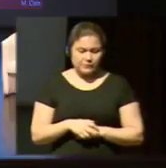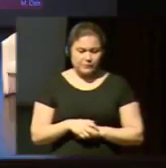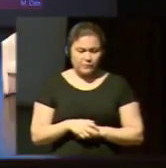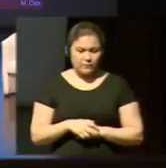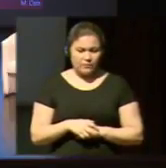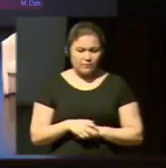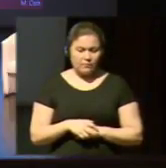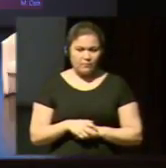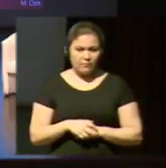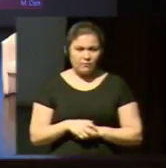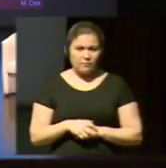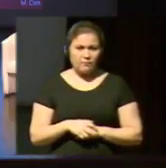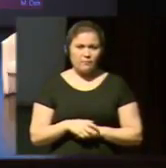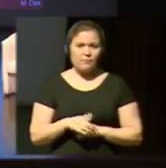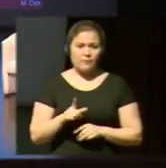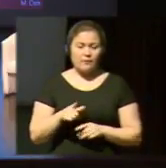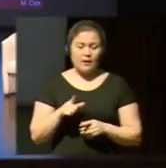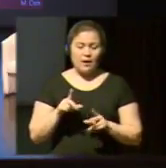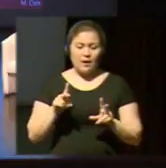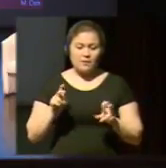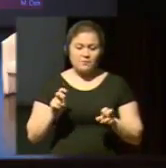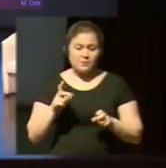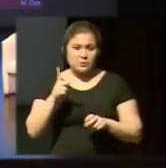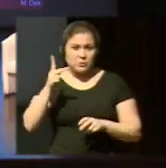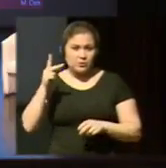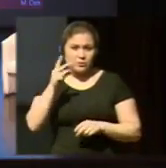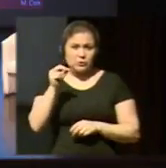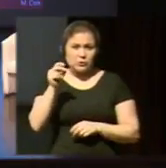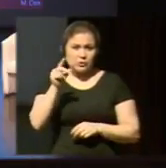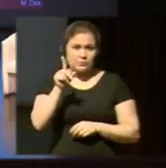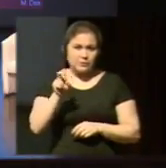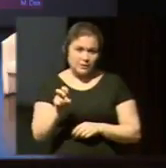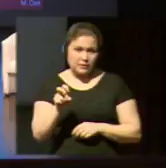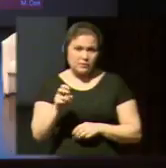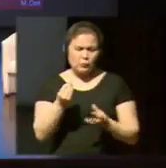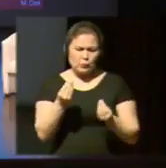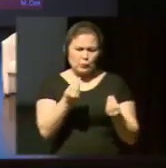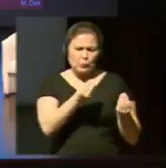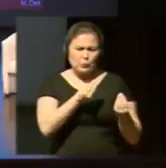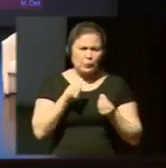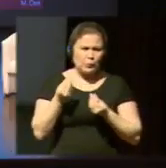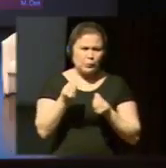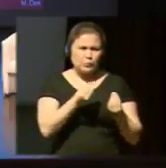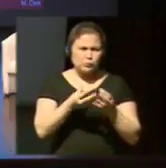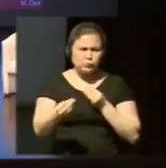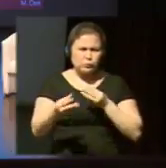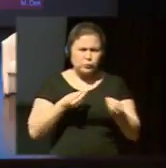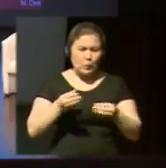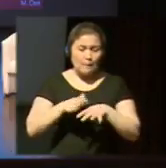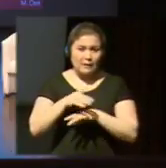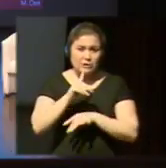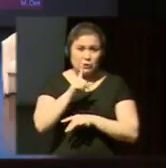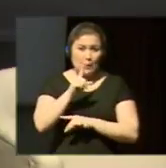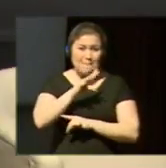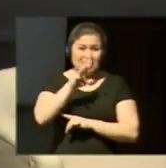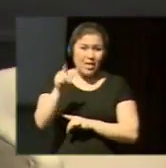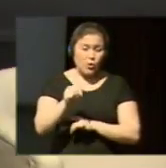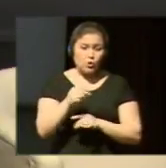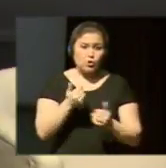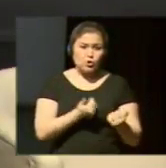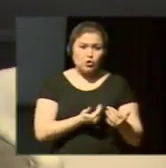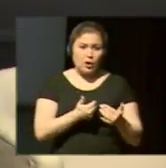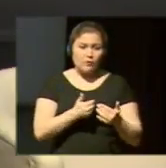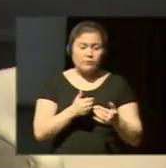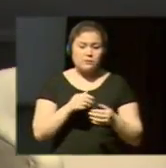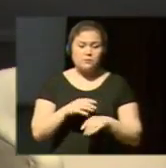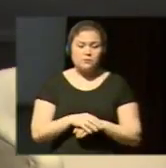porque entram aspectos históricos. Em 2015, houve muitos refugiados, mais de 1 milhão de jovens, que vieram